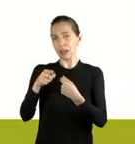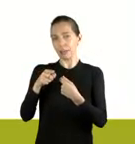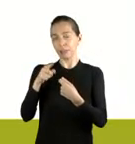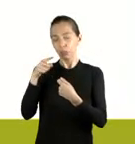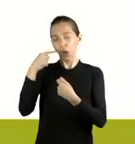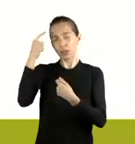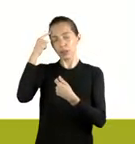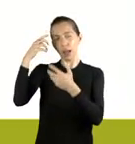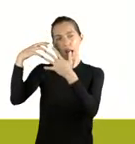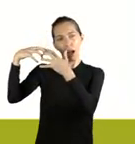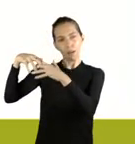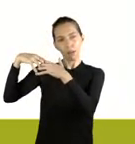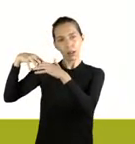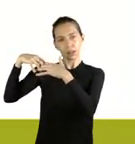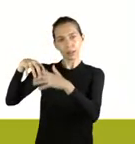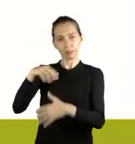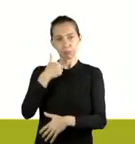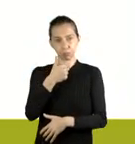vamos lá.